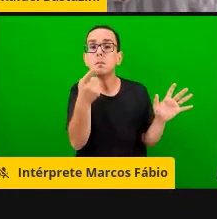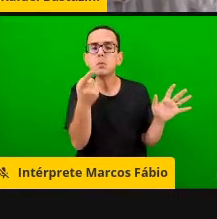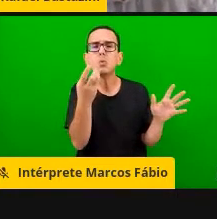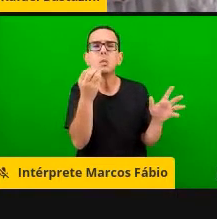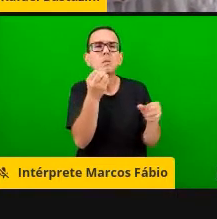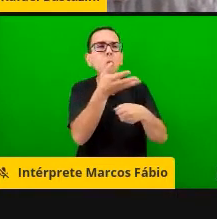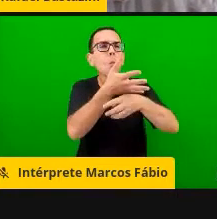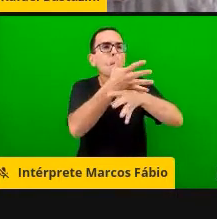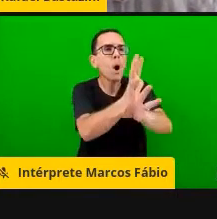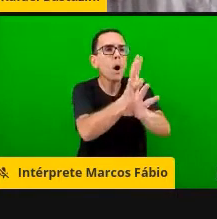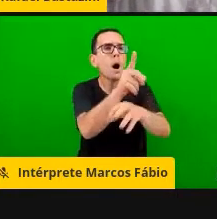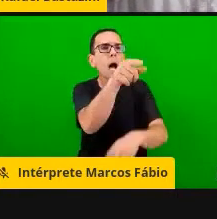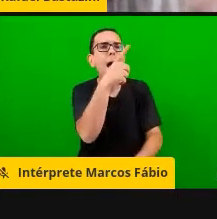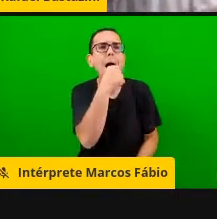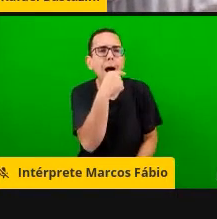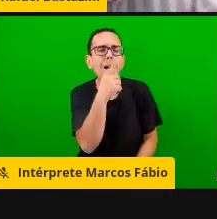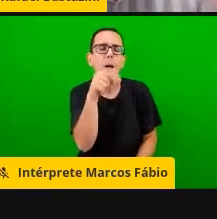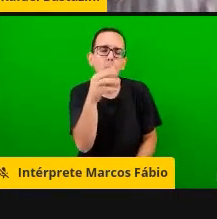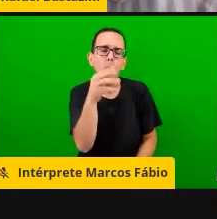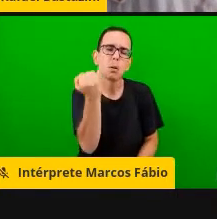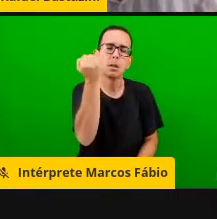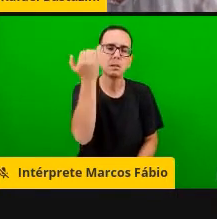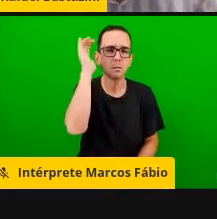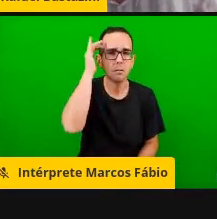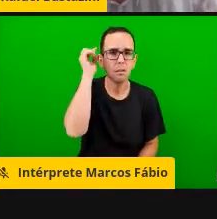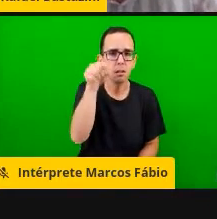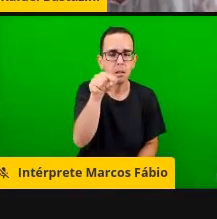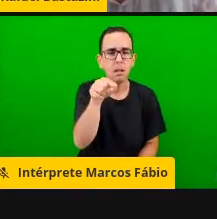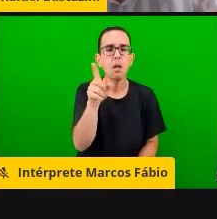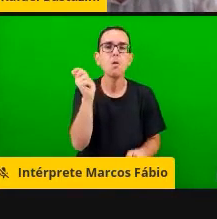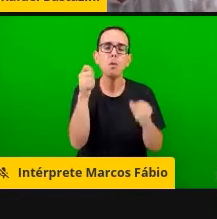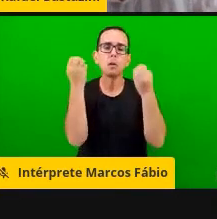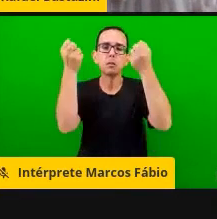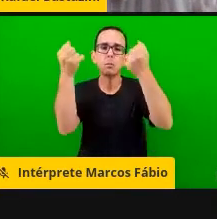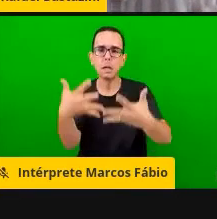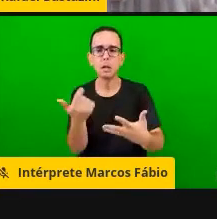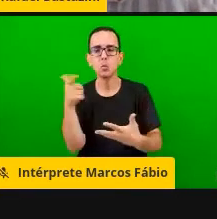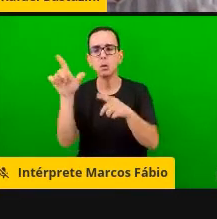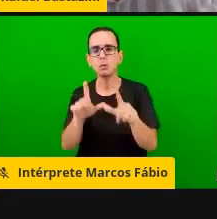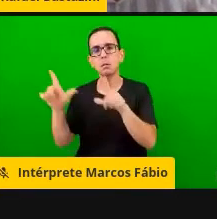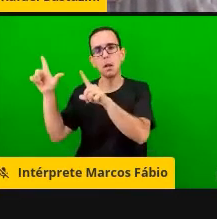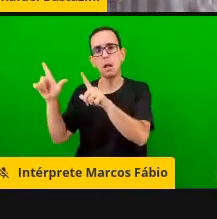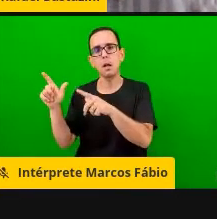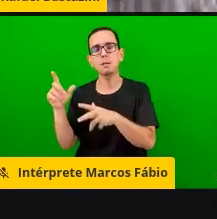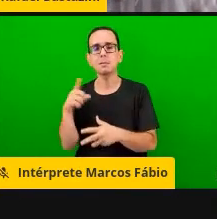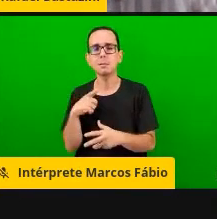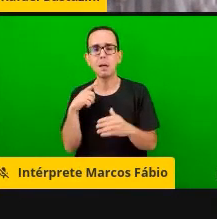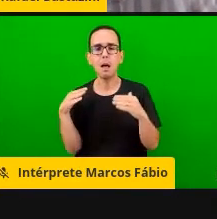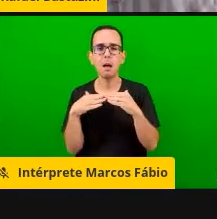é fundamental para a gente entender o que eu vou mencionar no próximo slide agora, que está